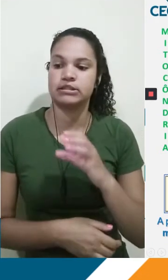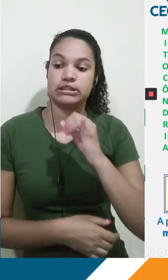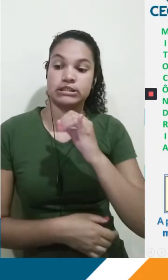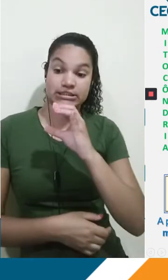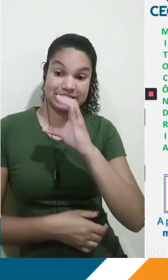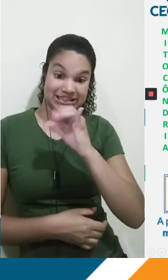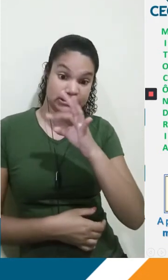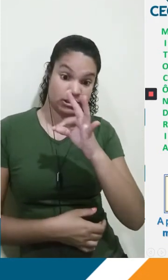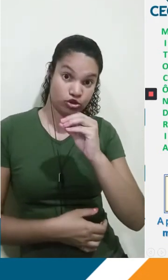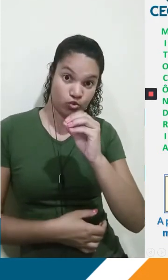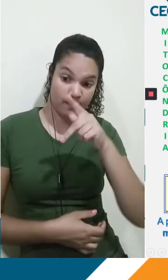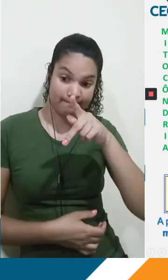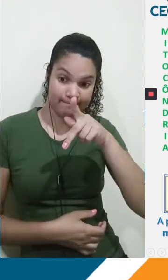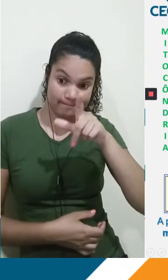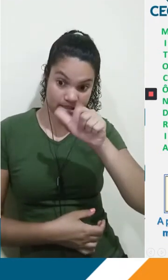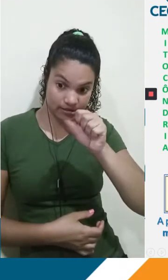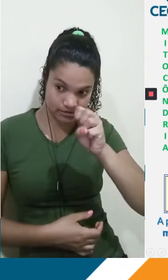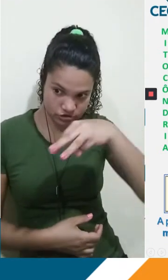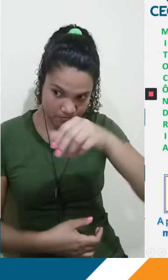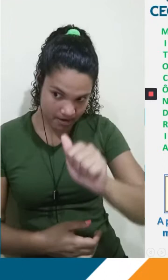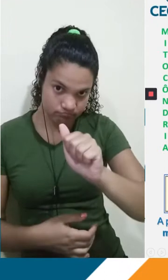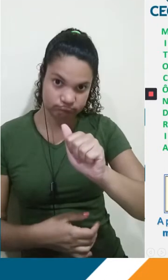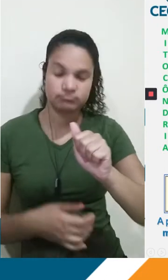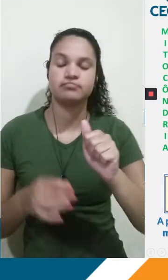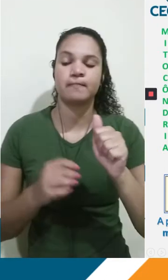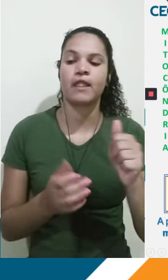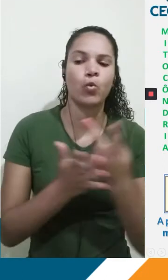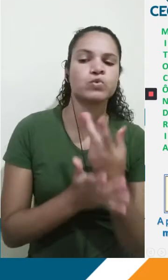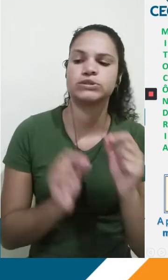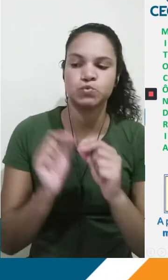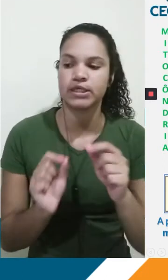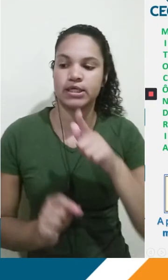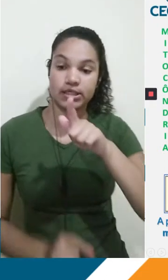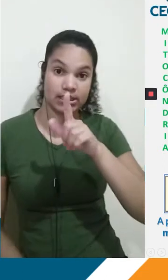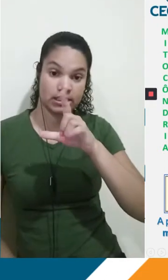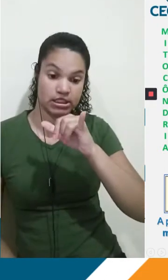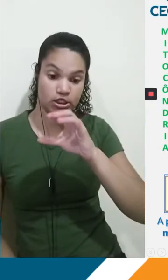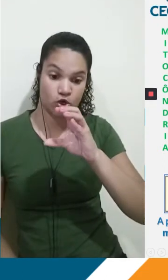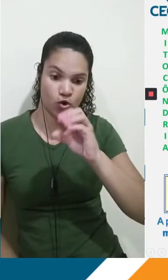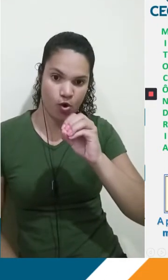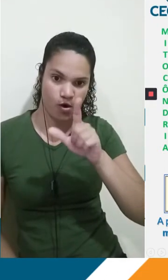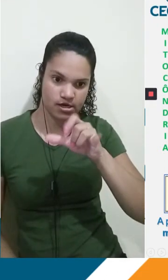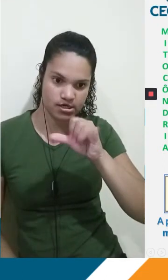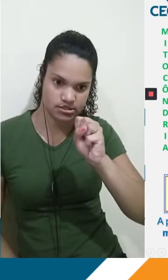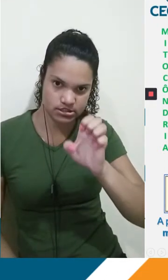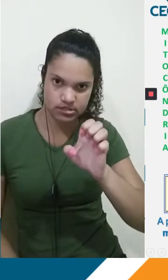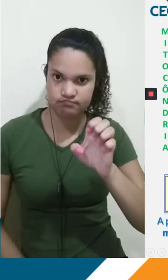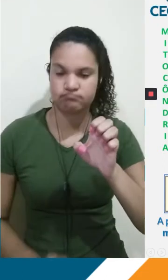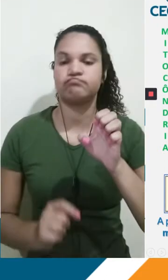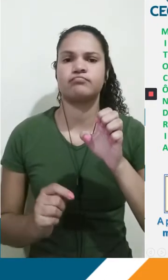citoplasma e mitocôndria, a glicólise, também podendo ocorrer a fermentação em